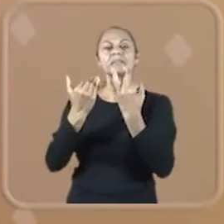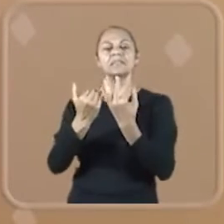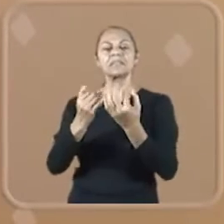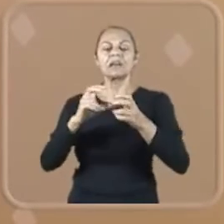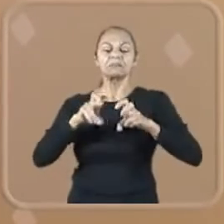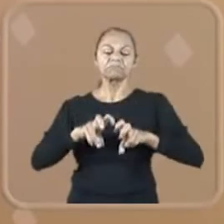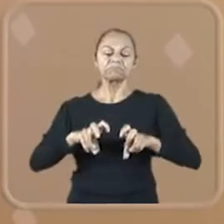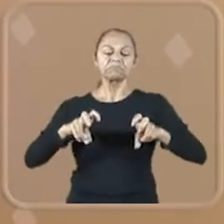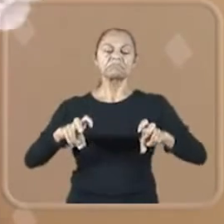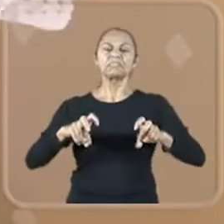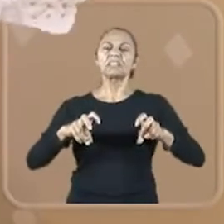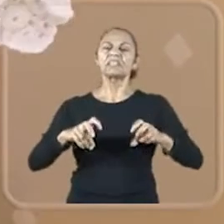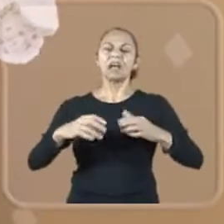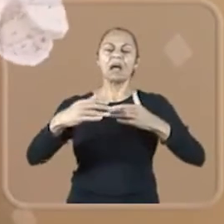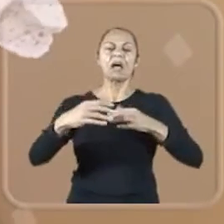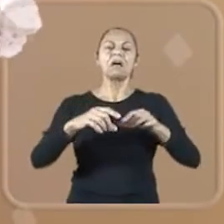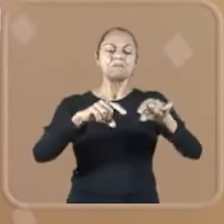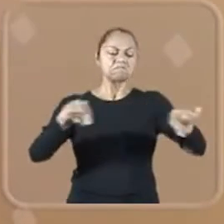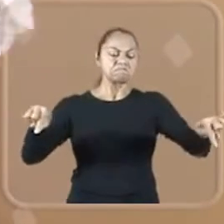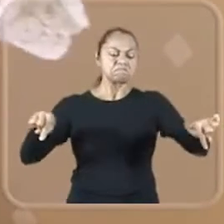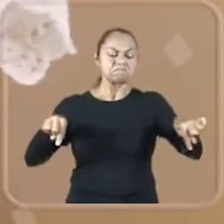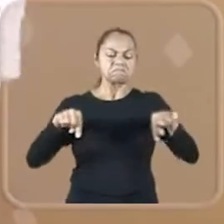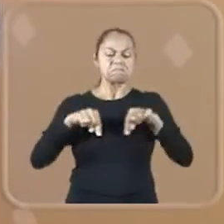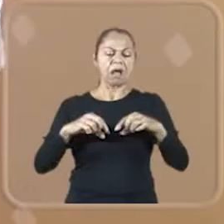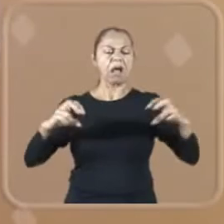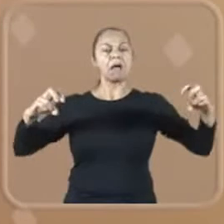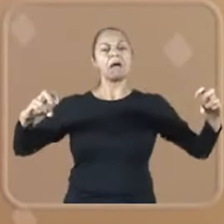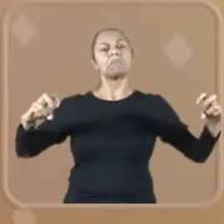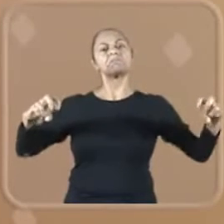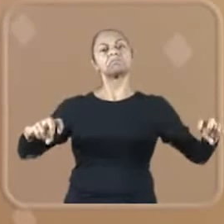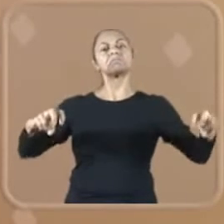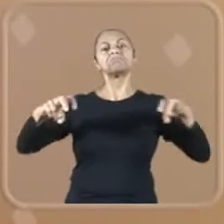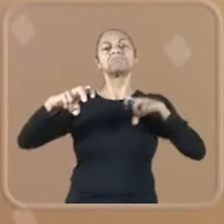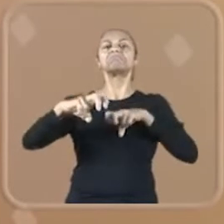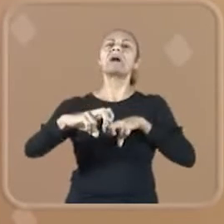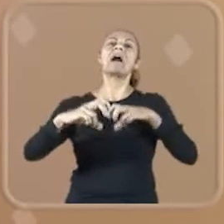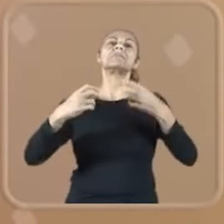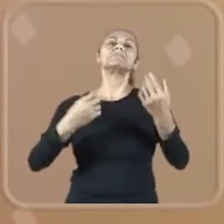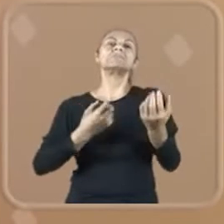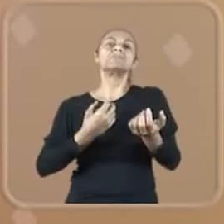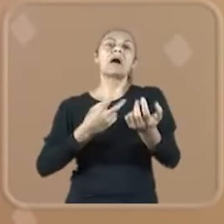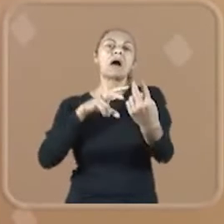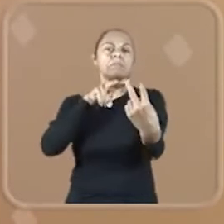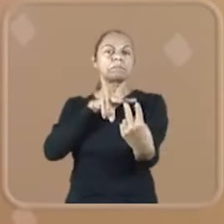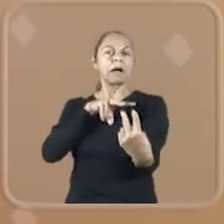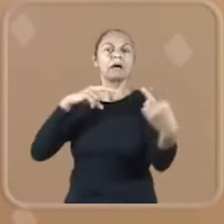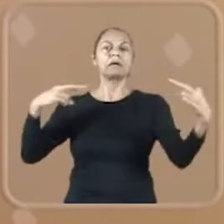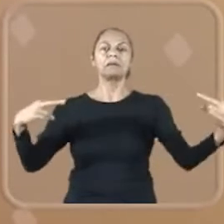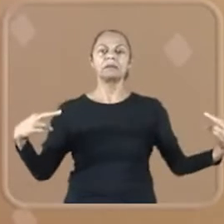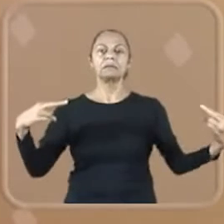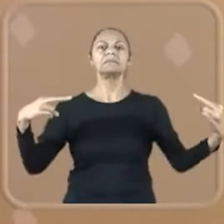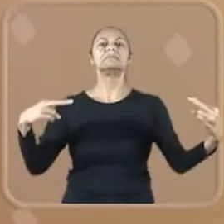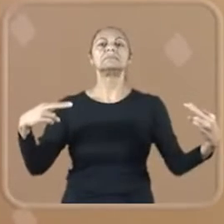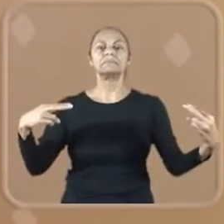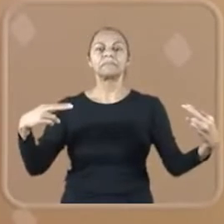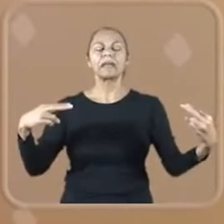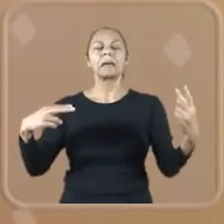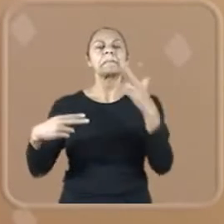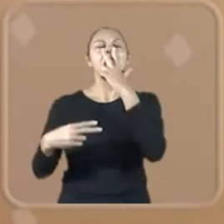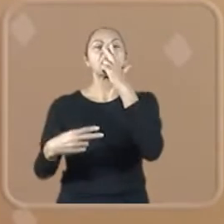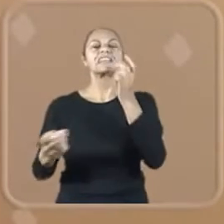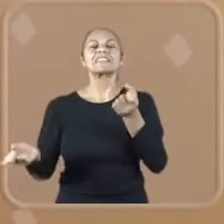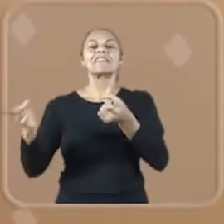nossa família, que a gente senta, mesmo que seja numa mesa quadrada, mas que a gente se olha no olho em algum momento. Então, a gente simplesmente